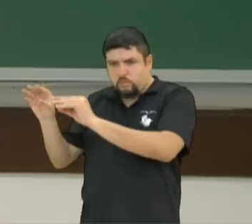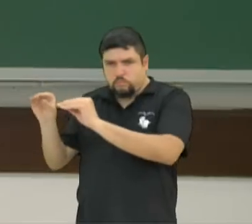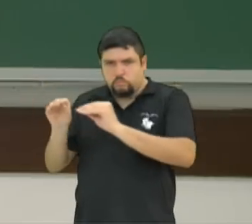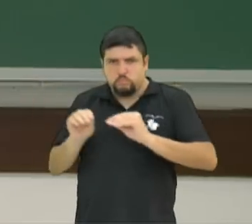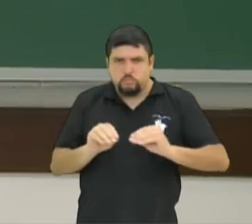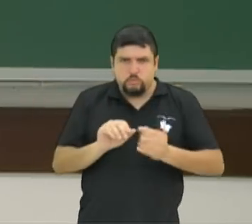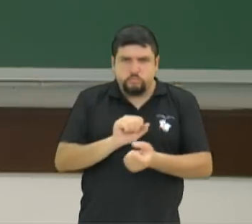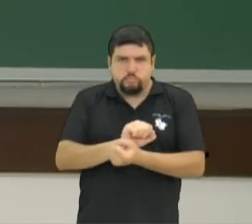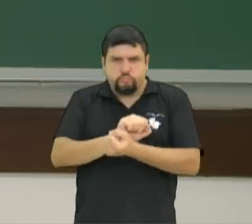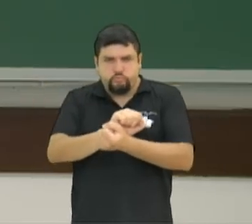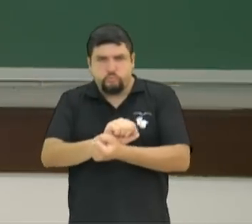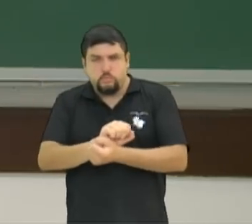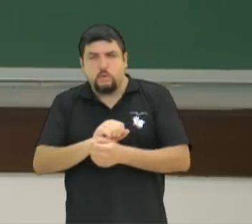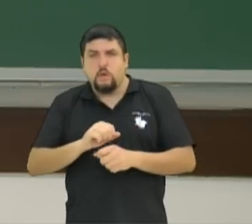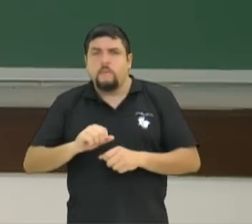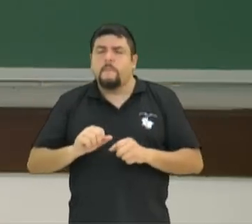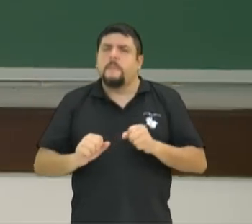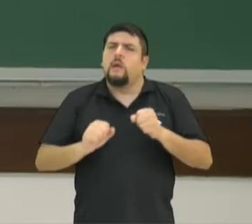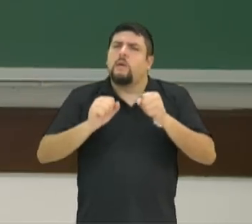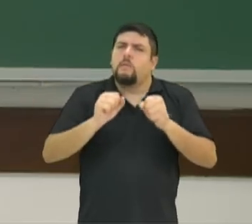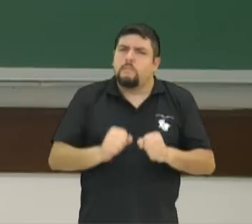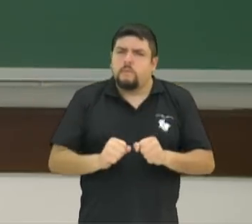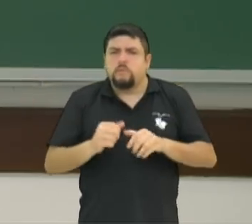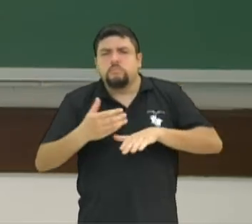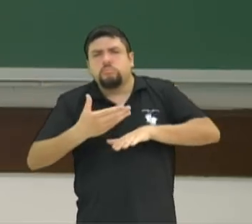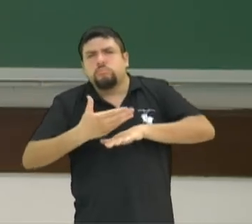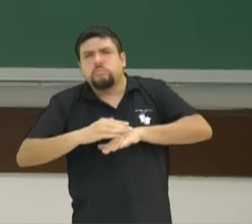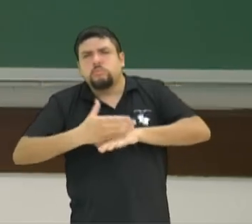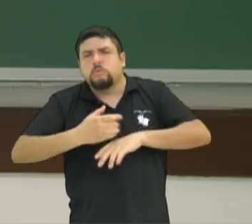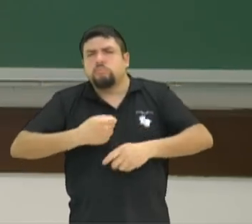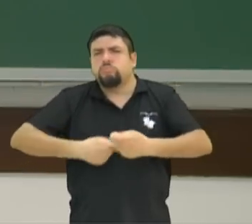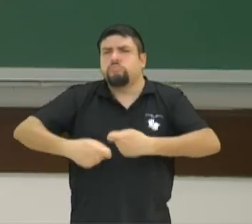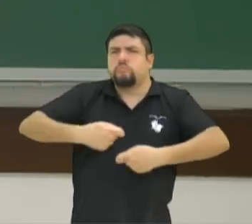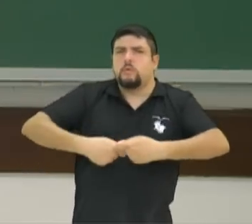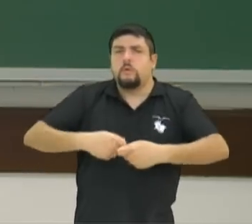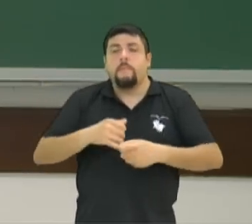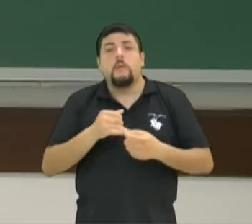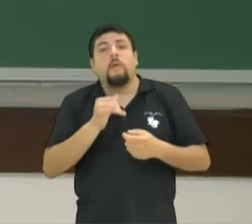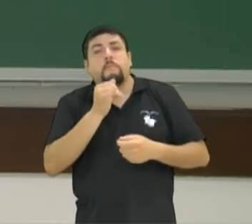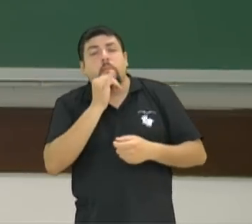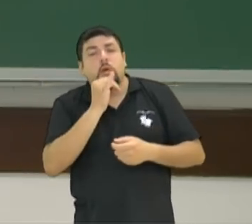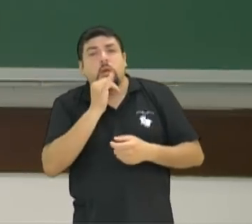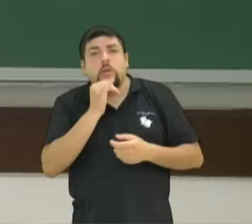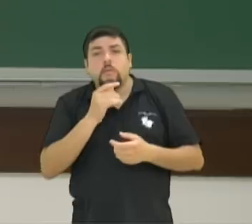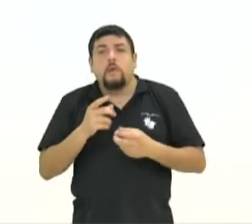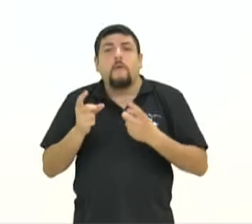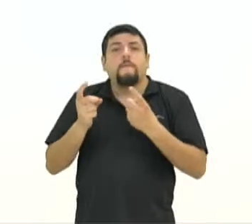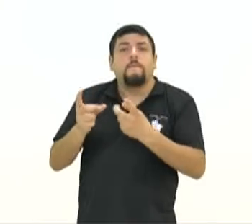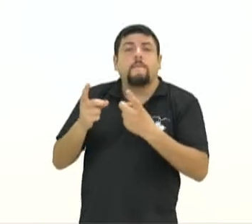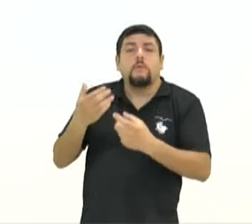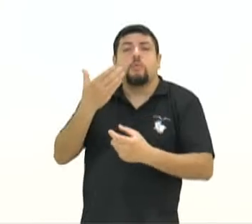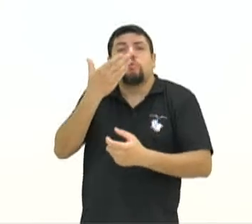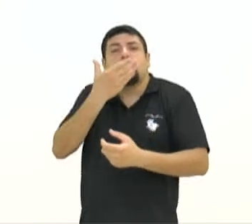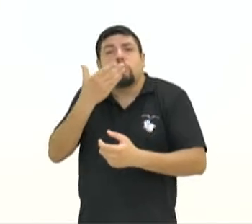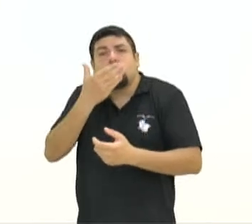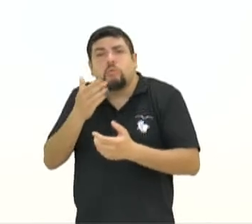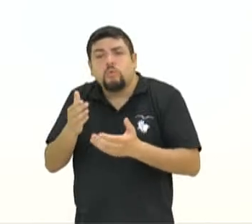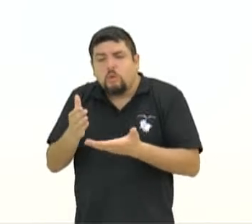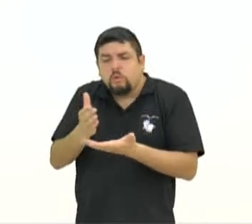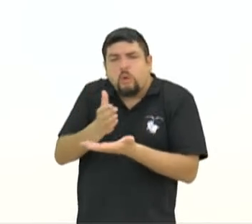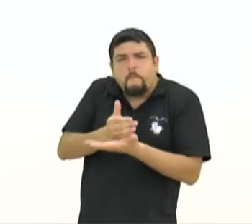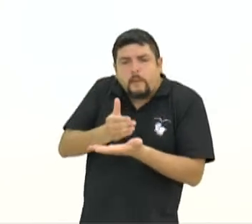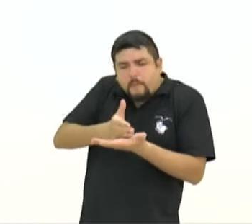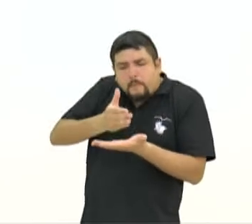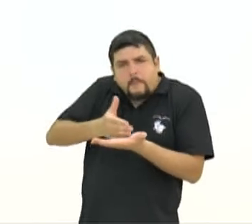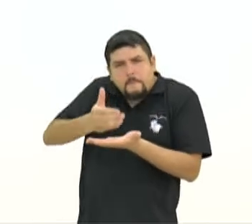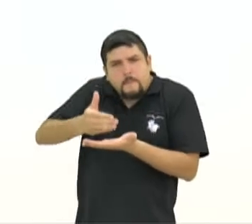algum comércio, né, a prática de algum comércio, como, por exemplo, vender doce de tabuleiro ou oferecer os seus serviços em algumas